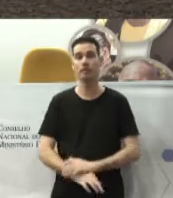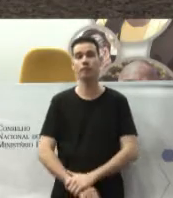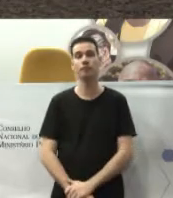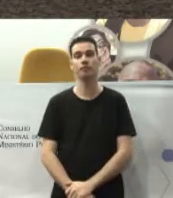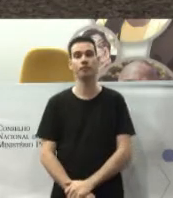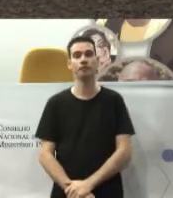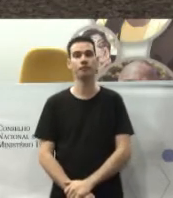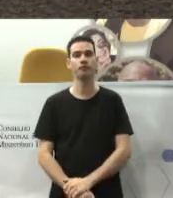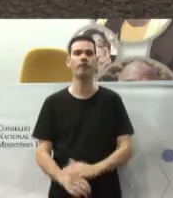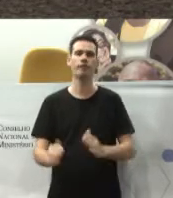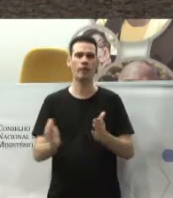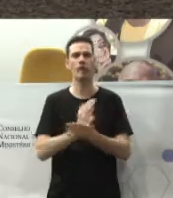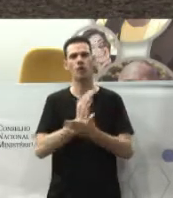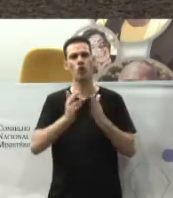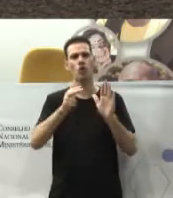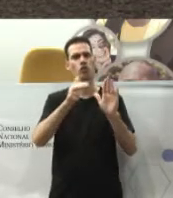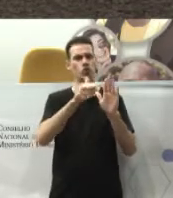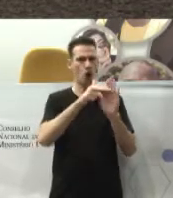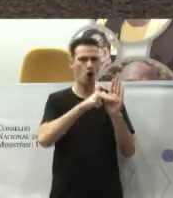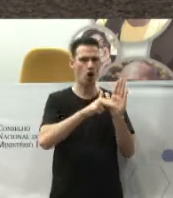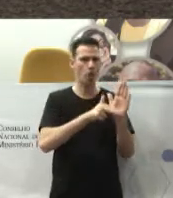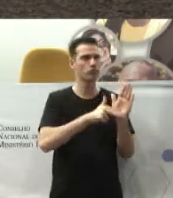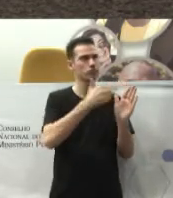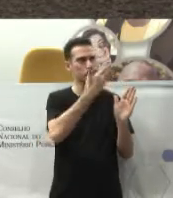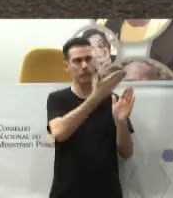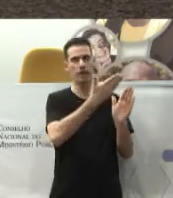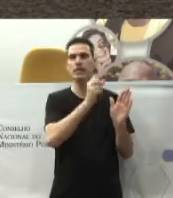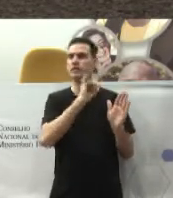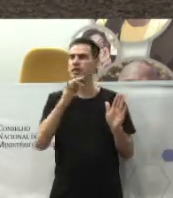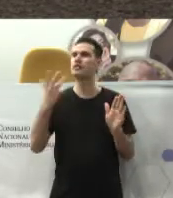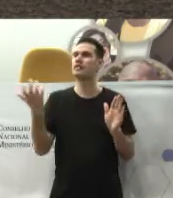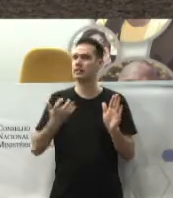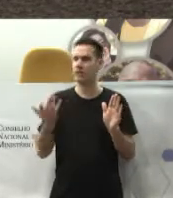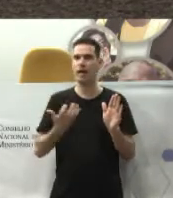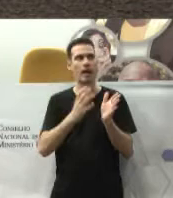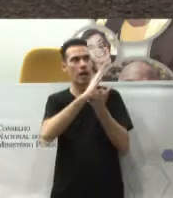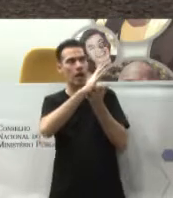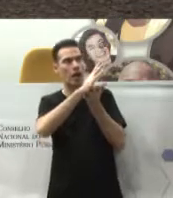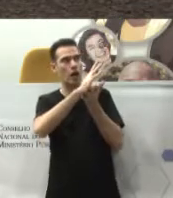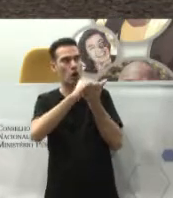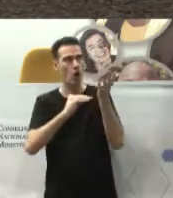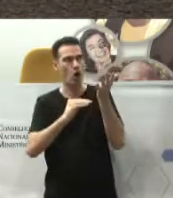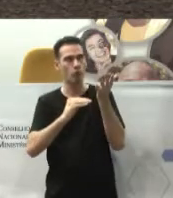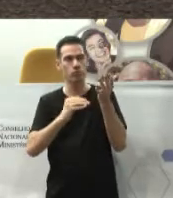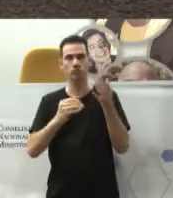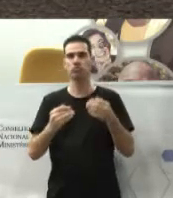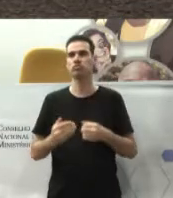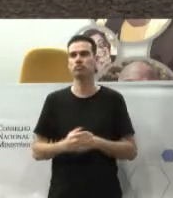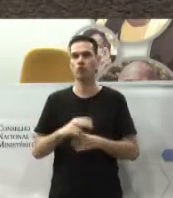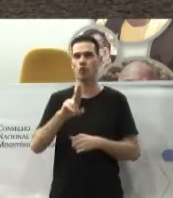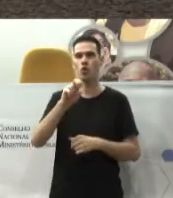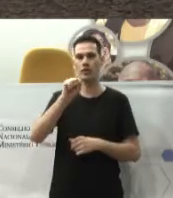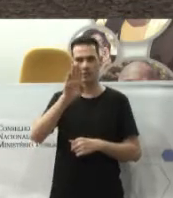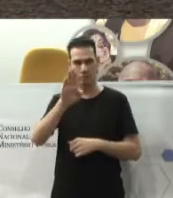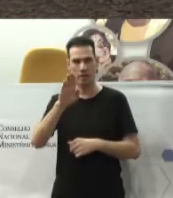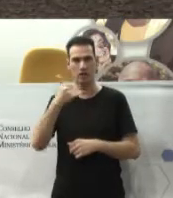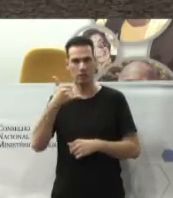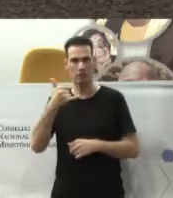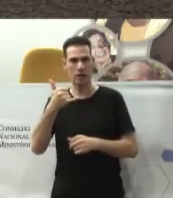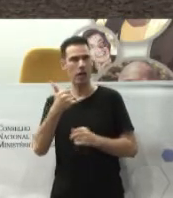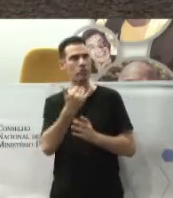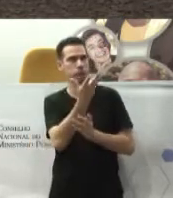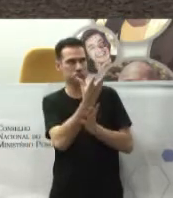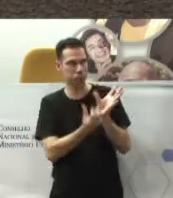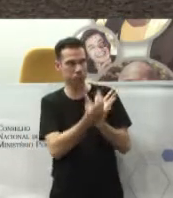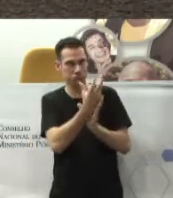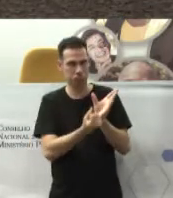Então, botei aqui algumas normas para vocês. Essa apresentação está disponível aqui, vocês fiquem à vontade para compartilhar com todos, mas não vou passar, todo mundo